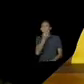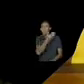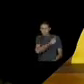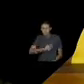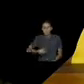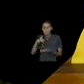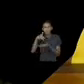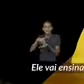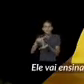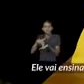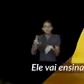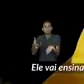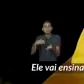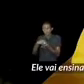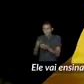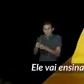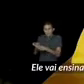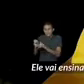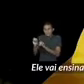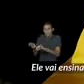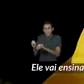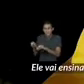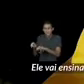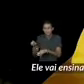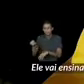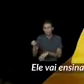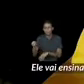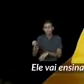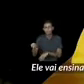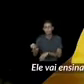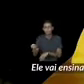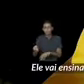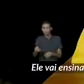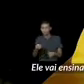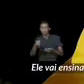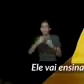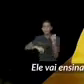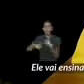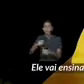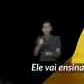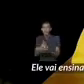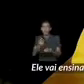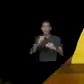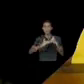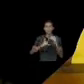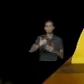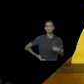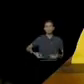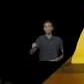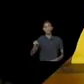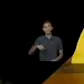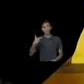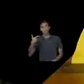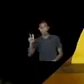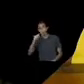preparado para governar o estado. Ele vai ensinar para essa aqui como é que se administra e como é que se paga em dia os funcionários. Já esse